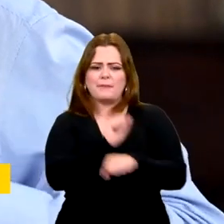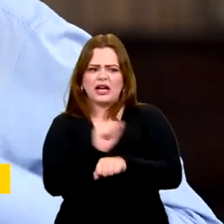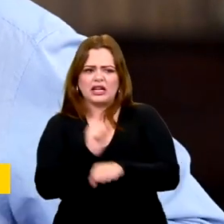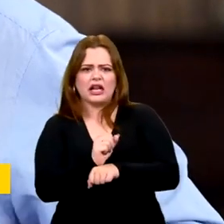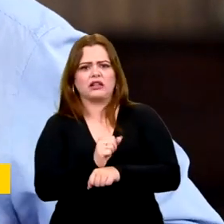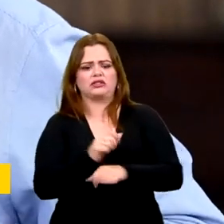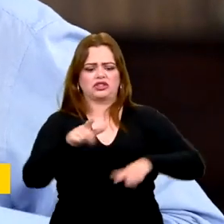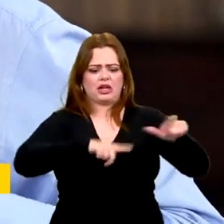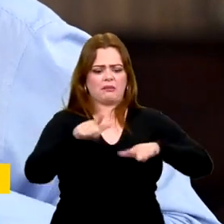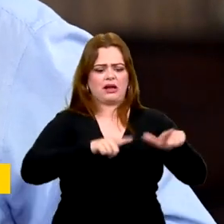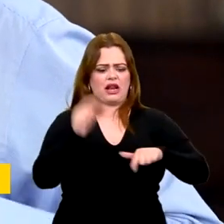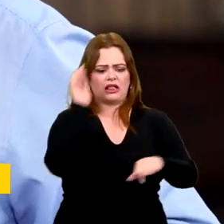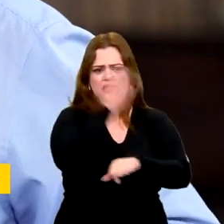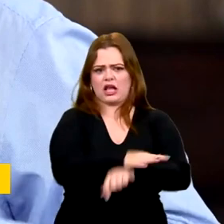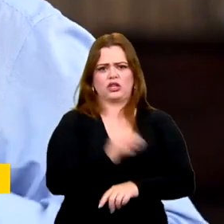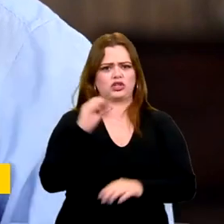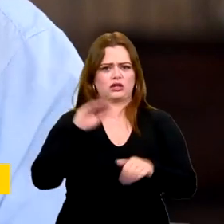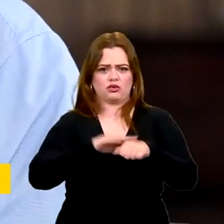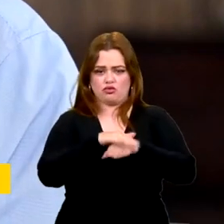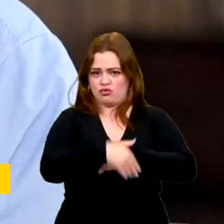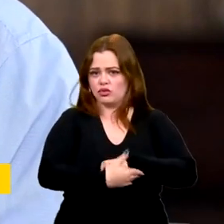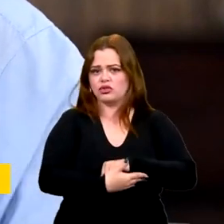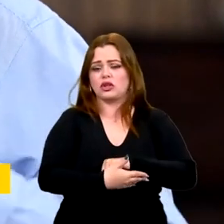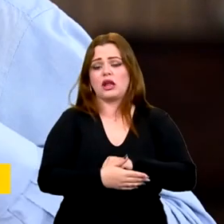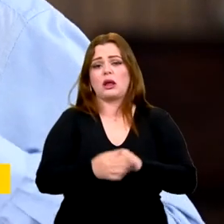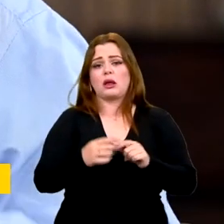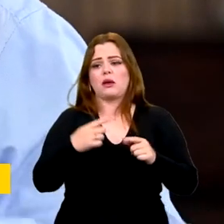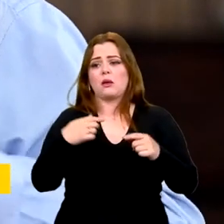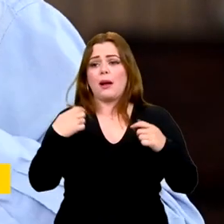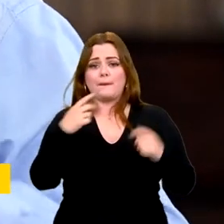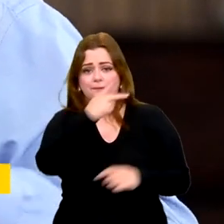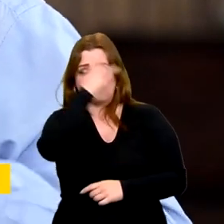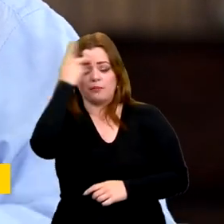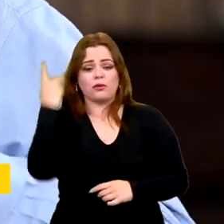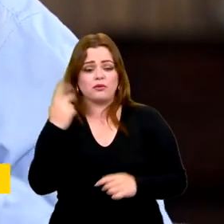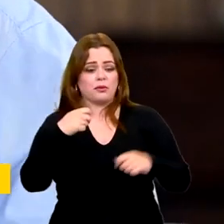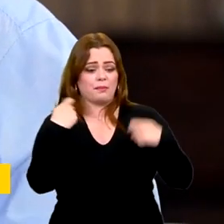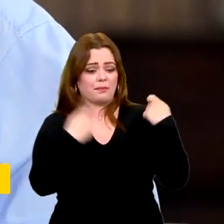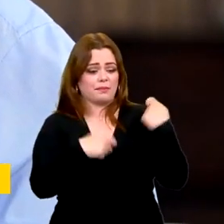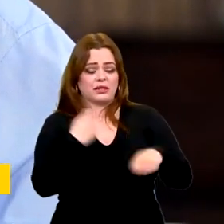povo está precisando ver o Brasil andar de cabeça erguida e nós fomos eleitos para isso